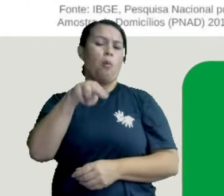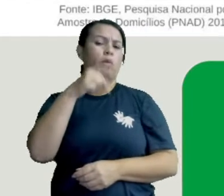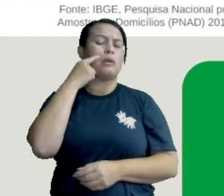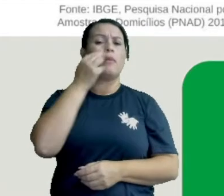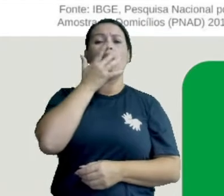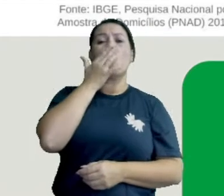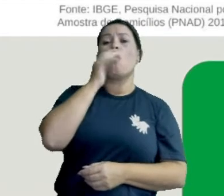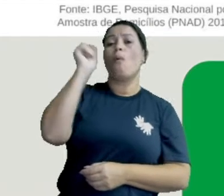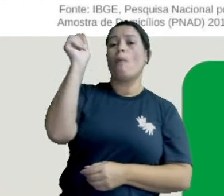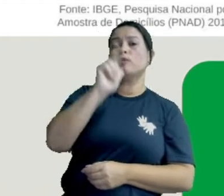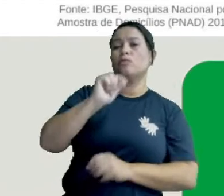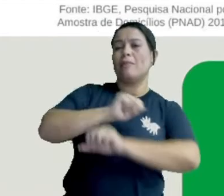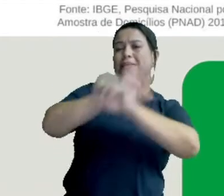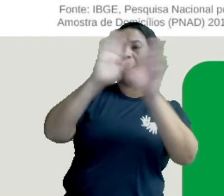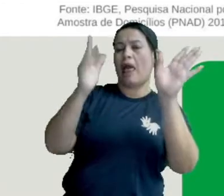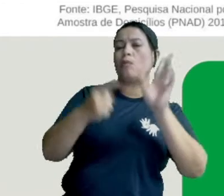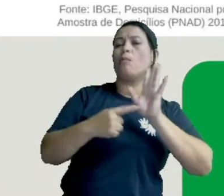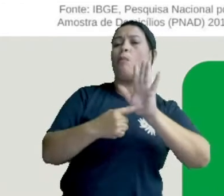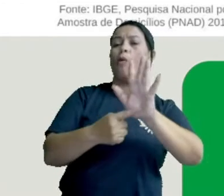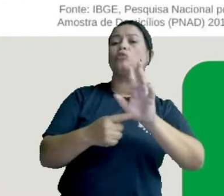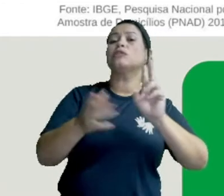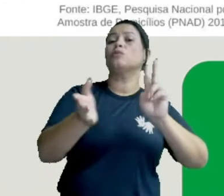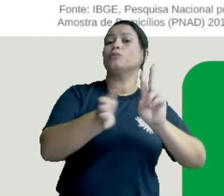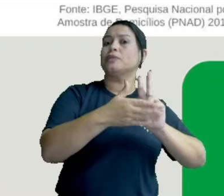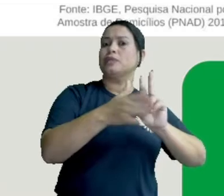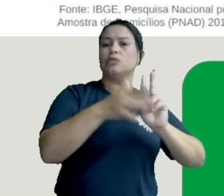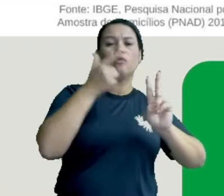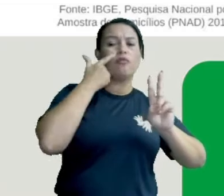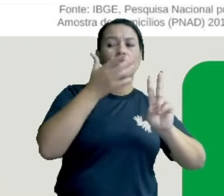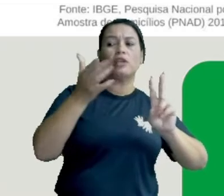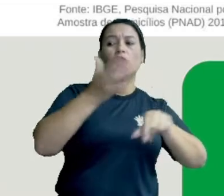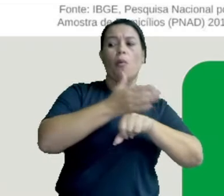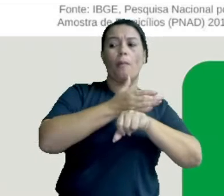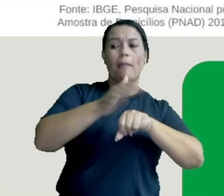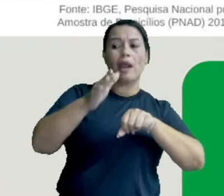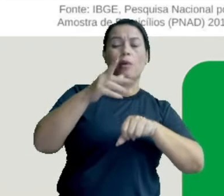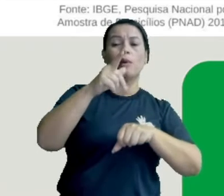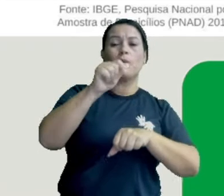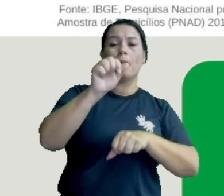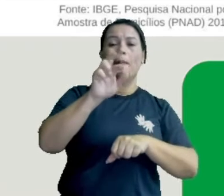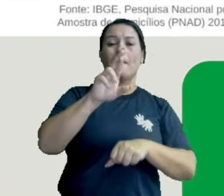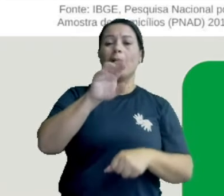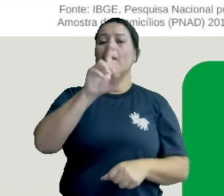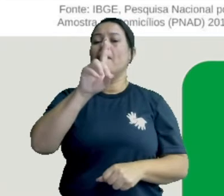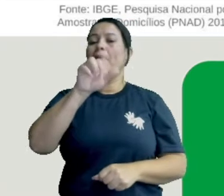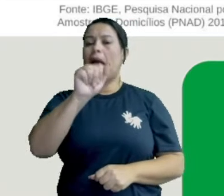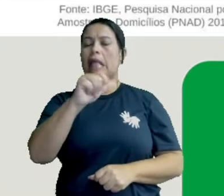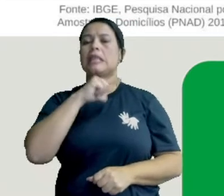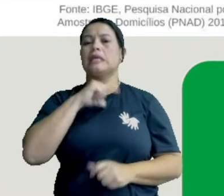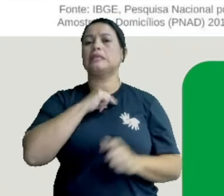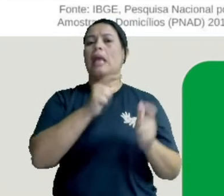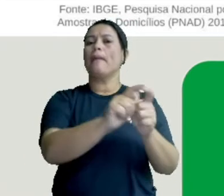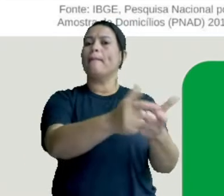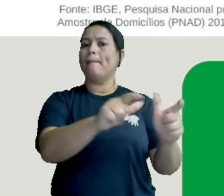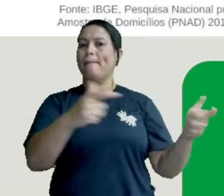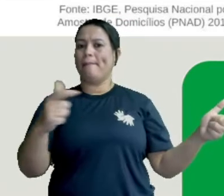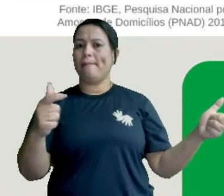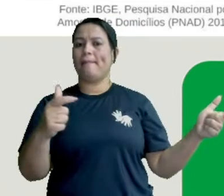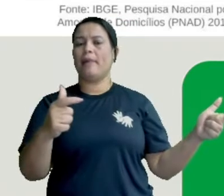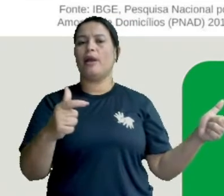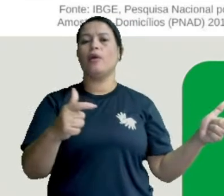para indígena, ou seja, vejam que basicamente a população branca e parda são aquelas que têm umas cotas maiores aí,